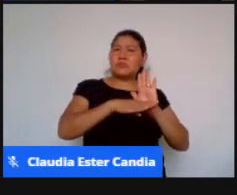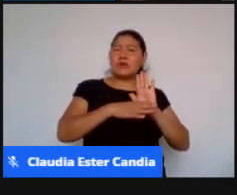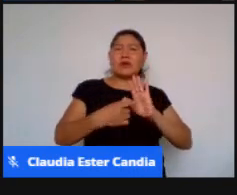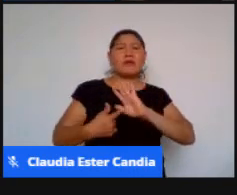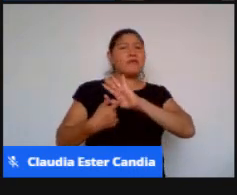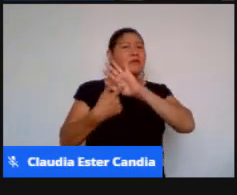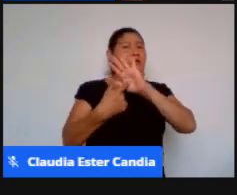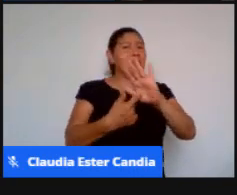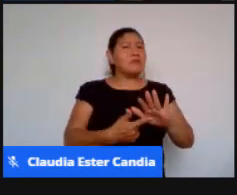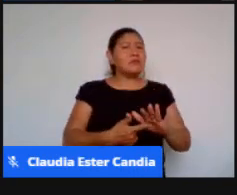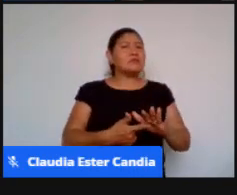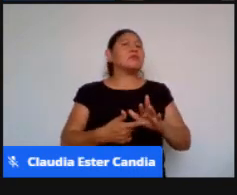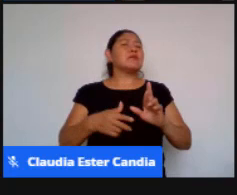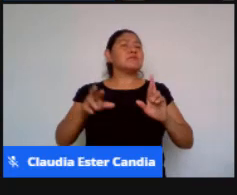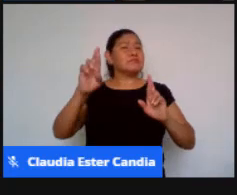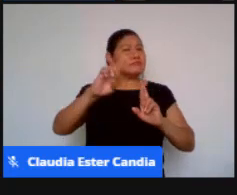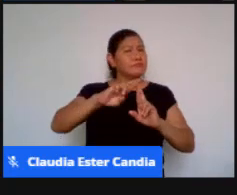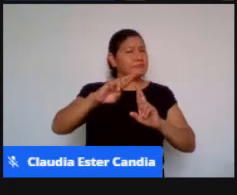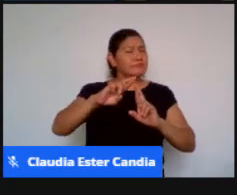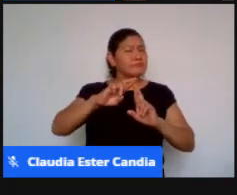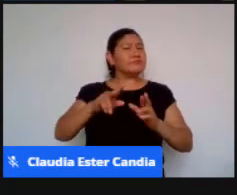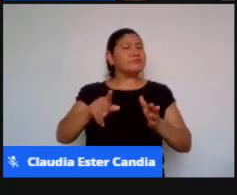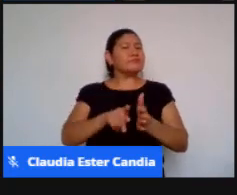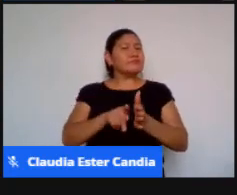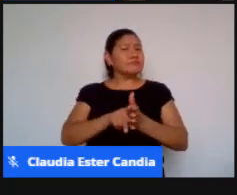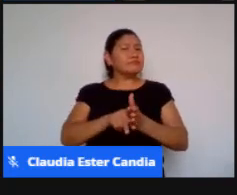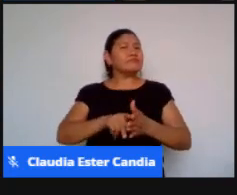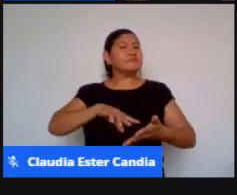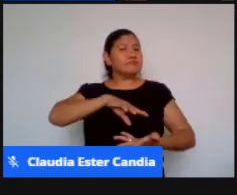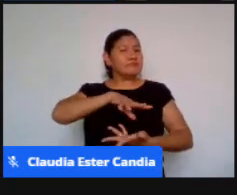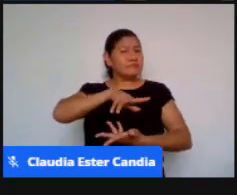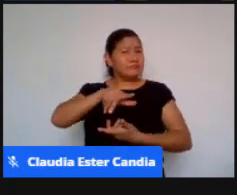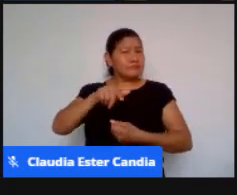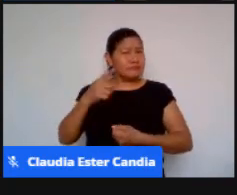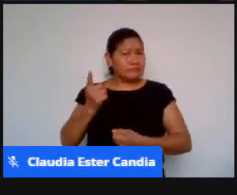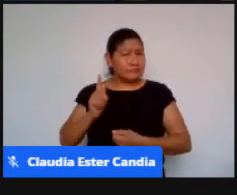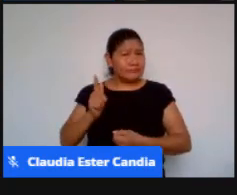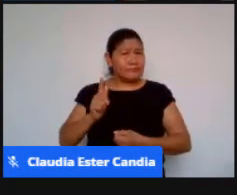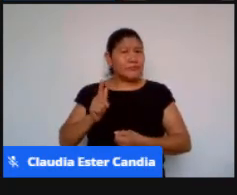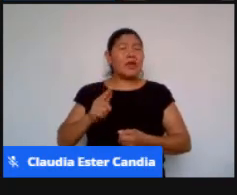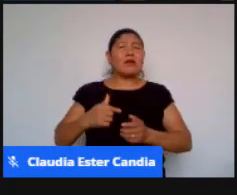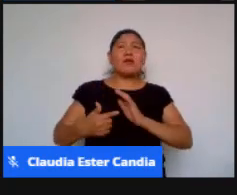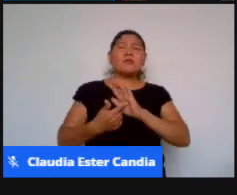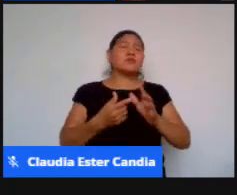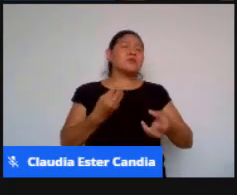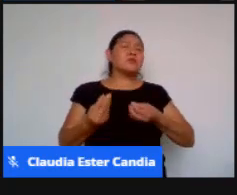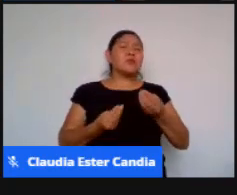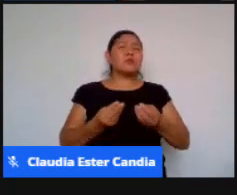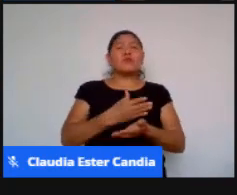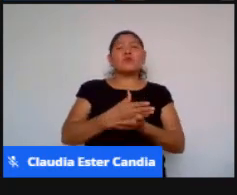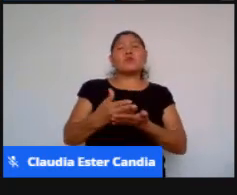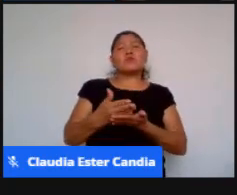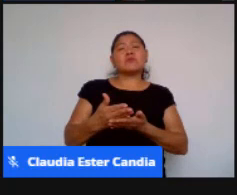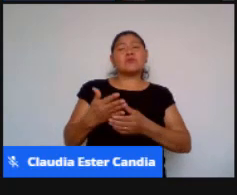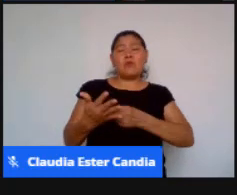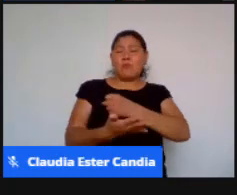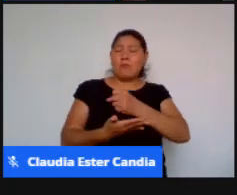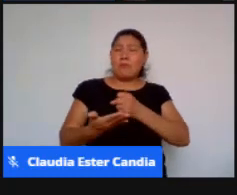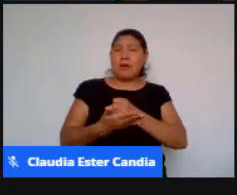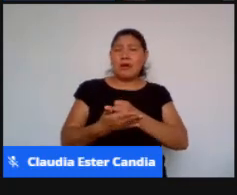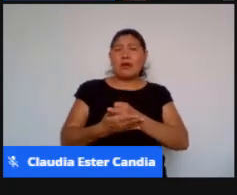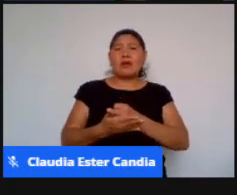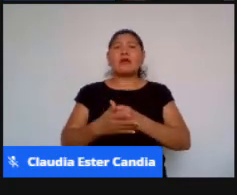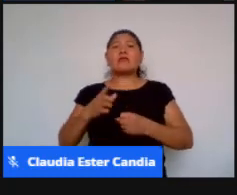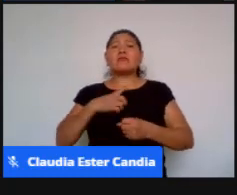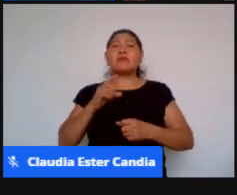nosso referencial de geografia. Depois a gente vai conversar um pouquinho como é que nós construímos esse referencial circunstancial,